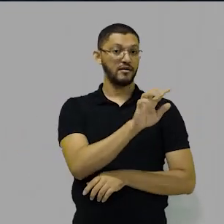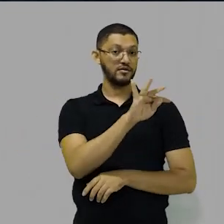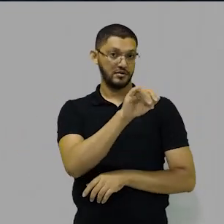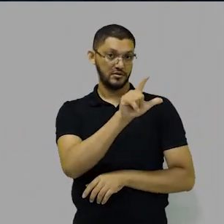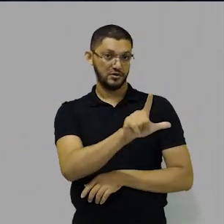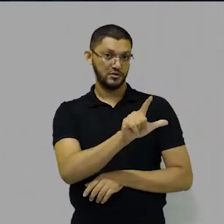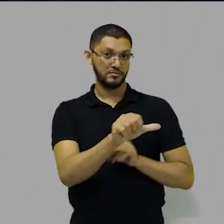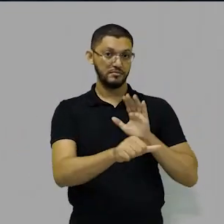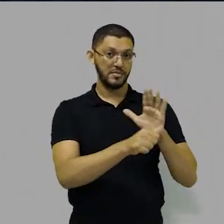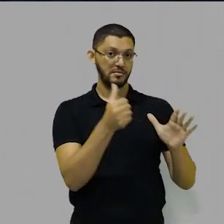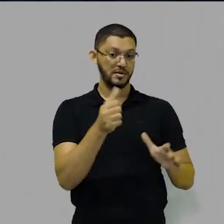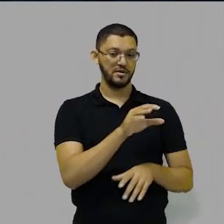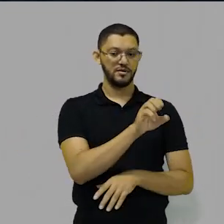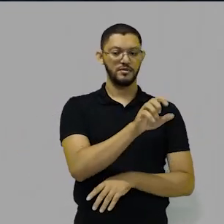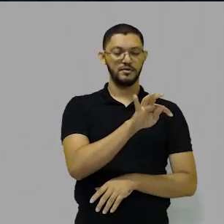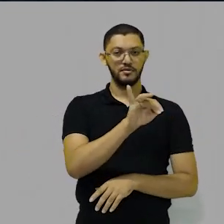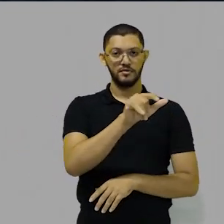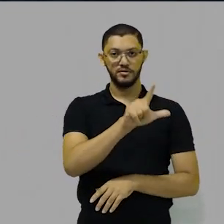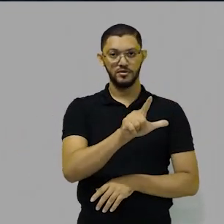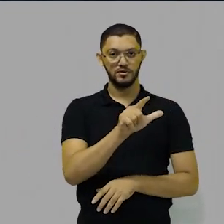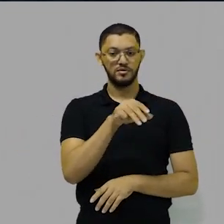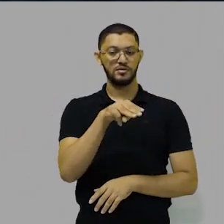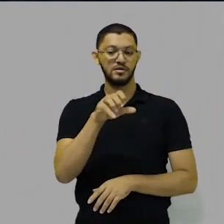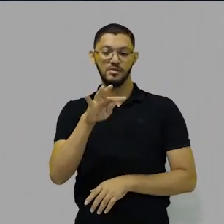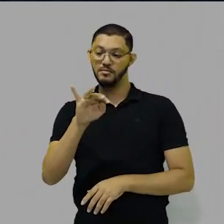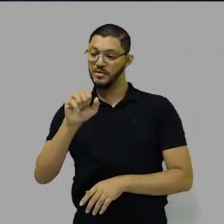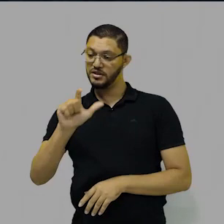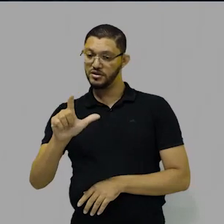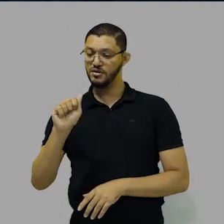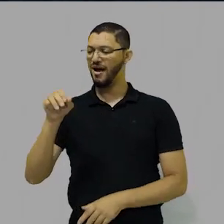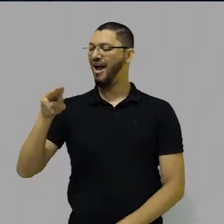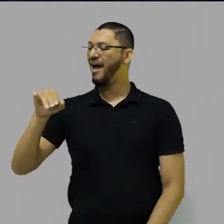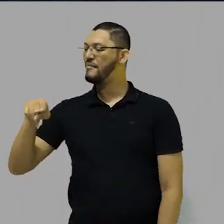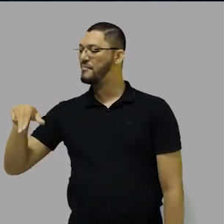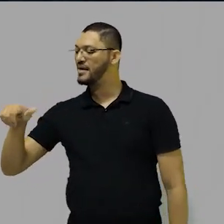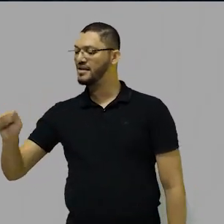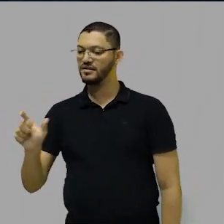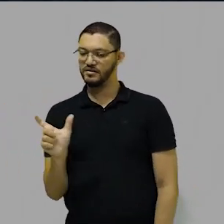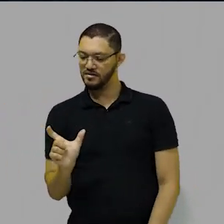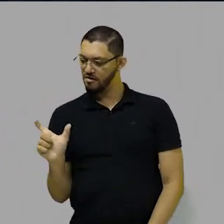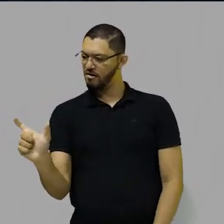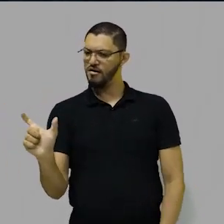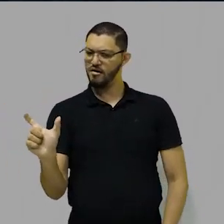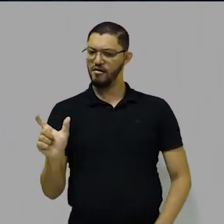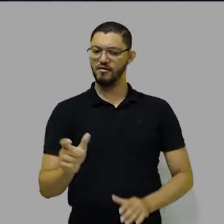etil. Então, fica etil, metil, amina.